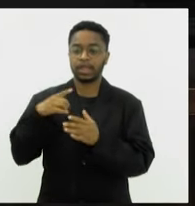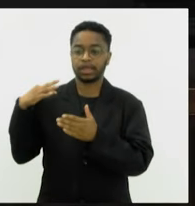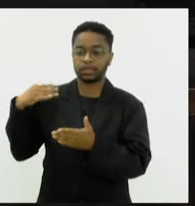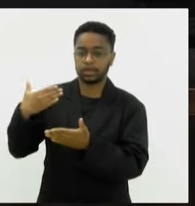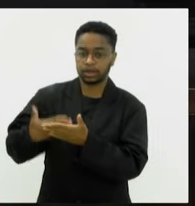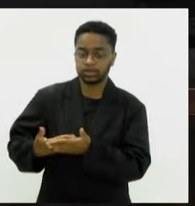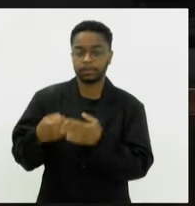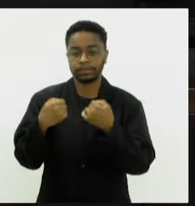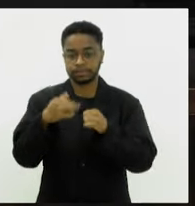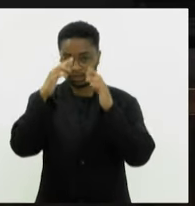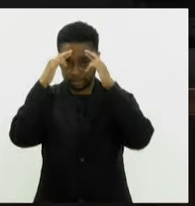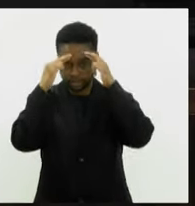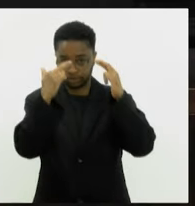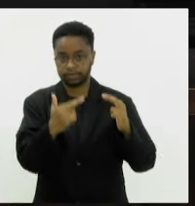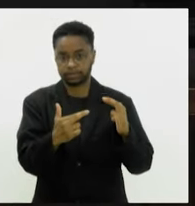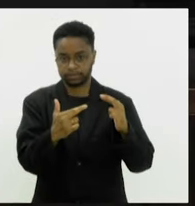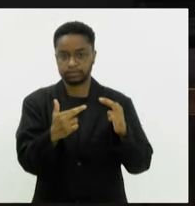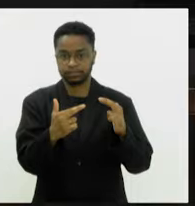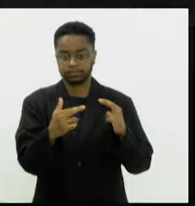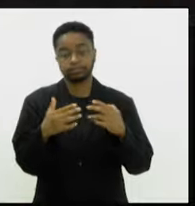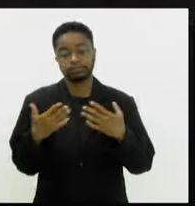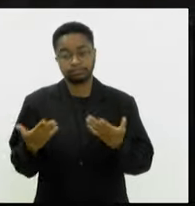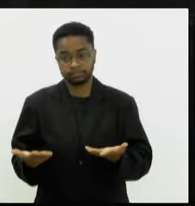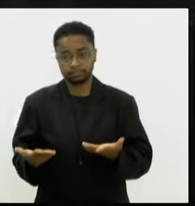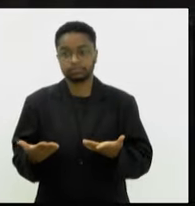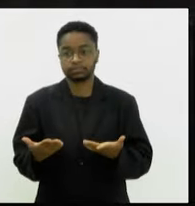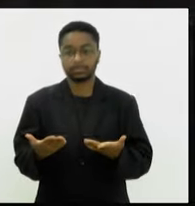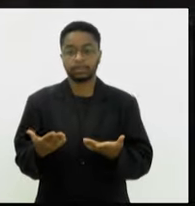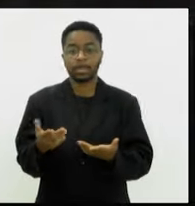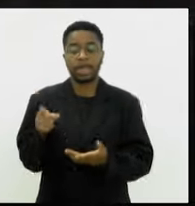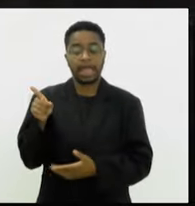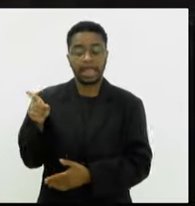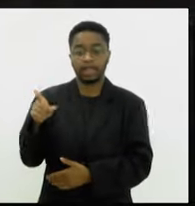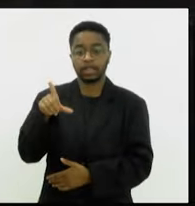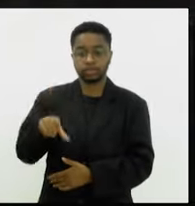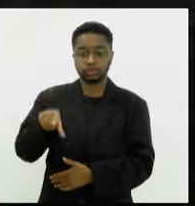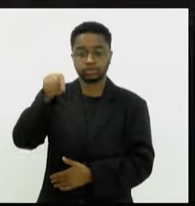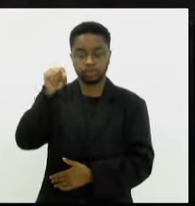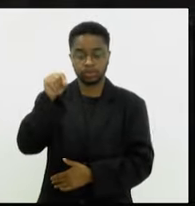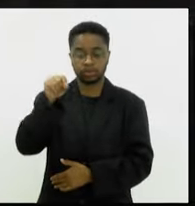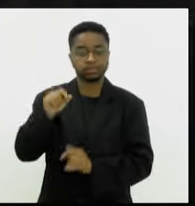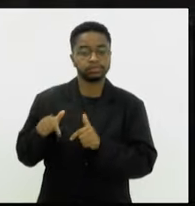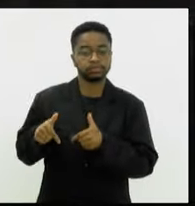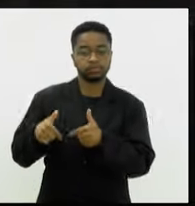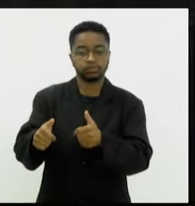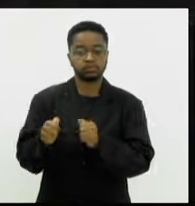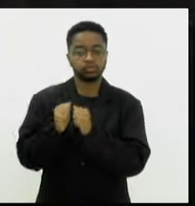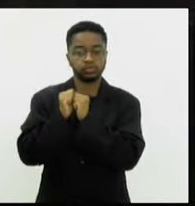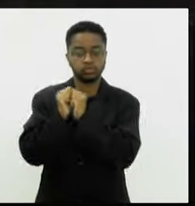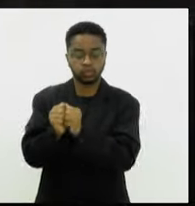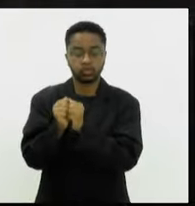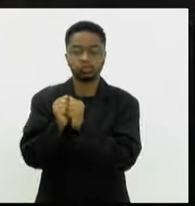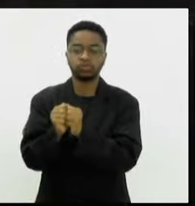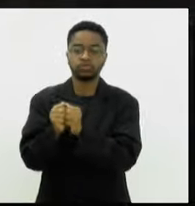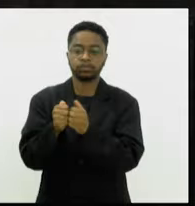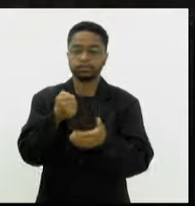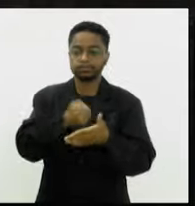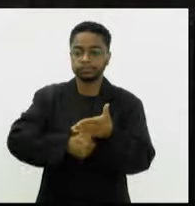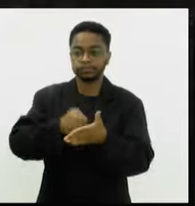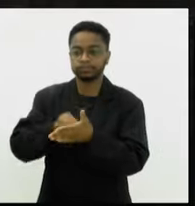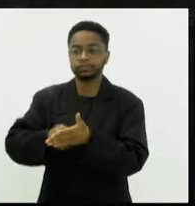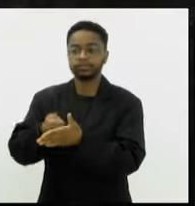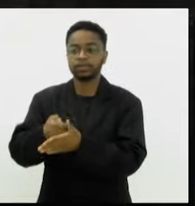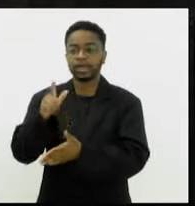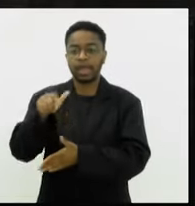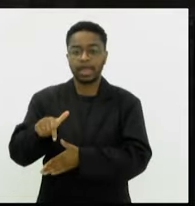suas escolhas precisam ser respeitadas. E aquelas que ela escolheu para carrearem e continuarem carreando a sua luta são as